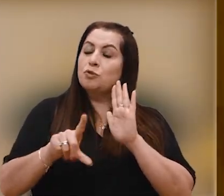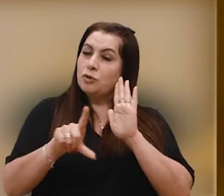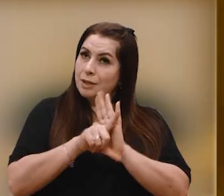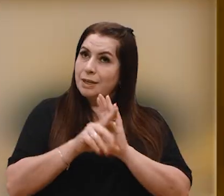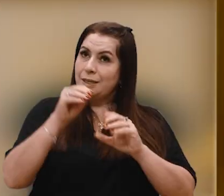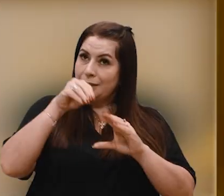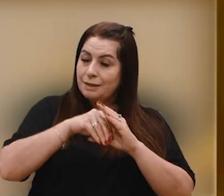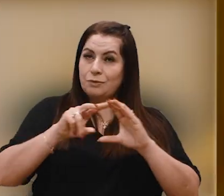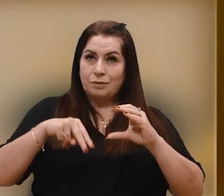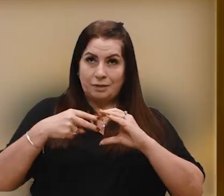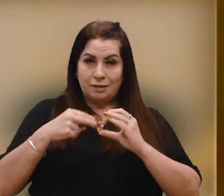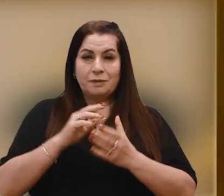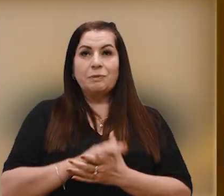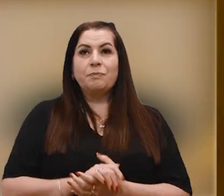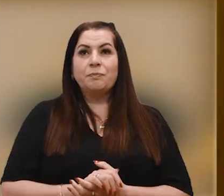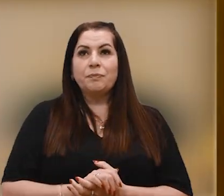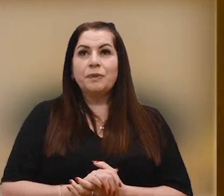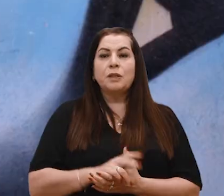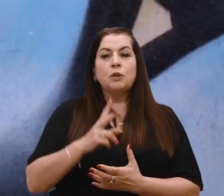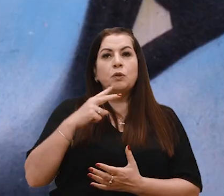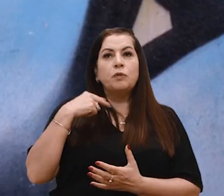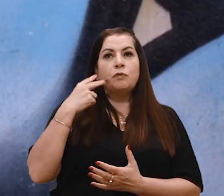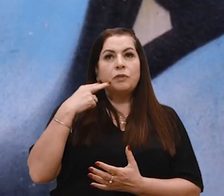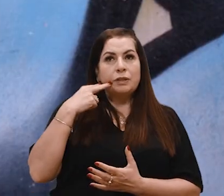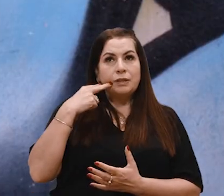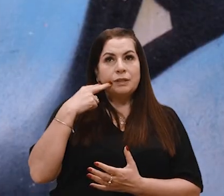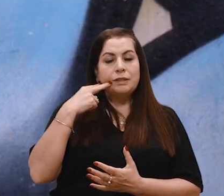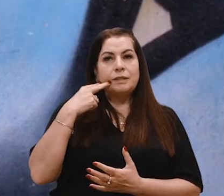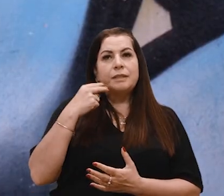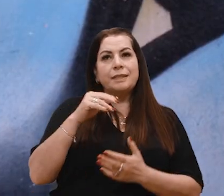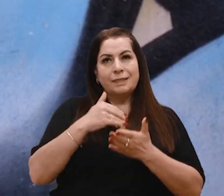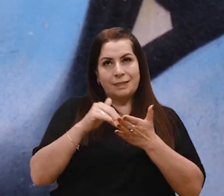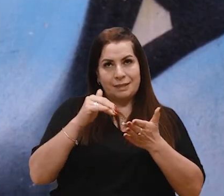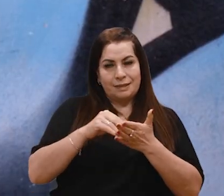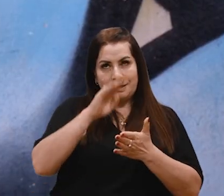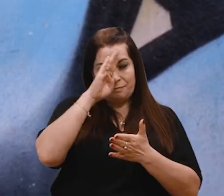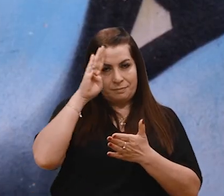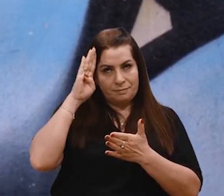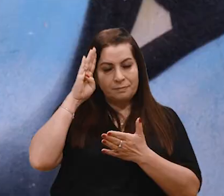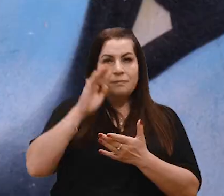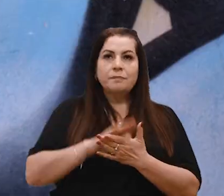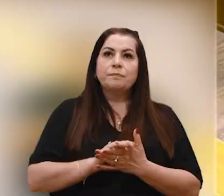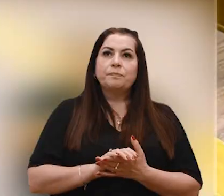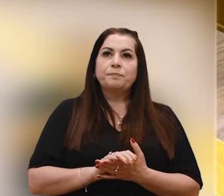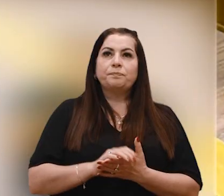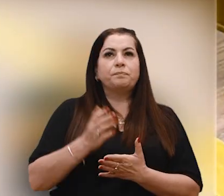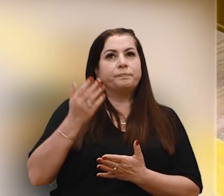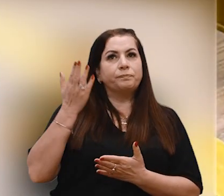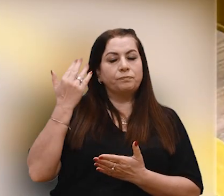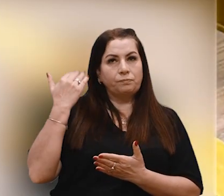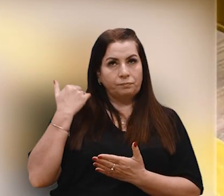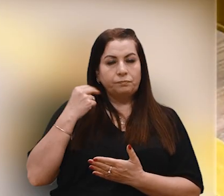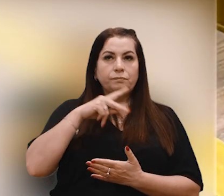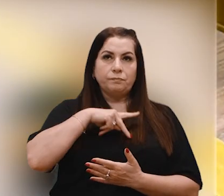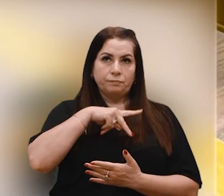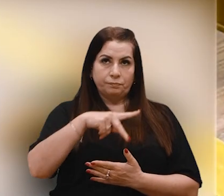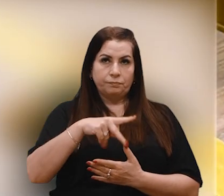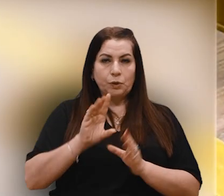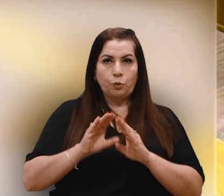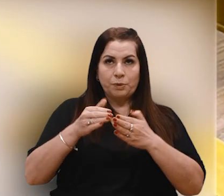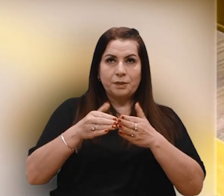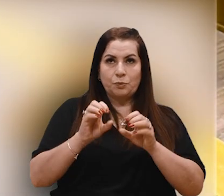projeto enquanto projeto de lei dentro da Câmara de Vereadores. O vereador, então, secretário Adriano Bressan,